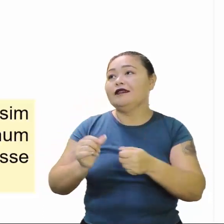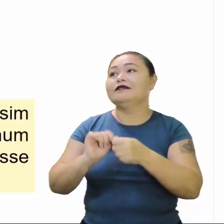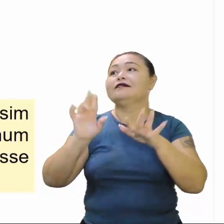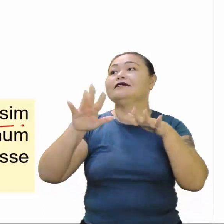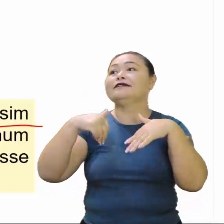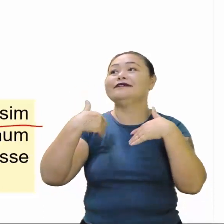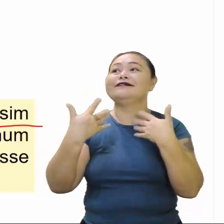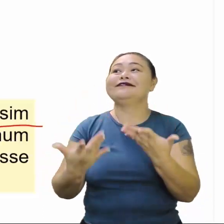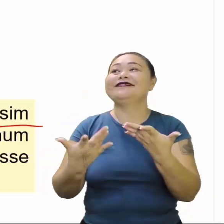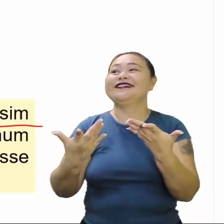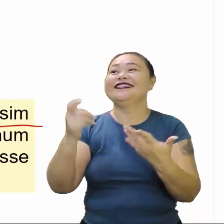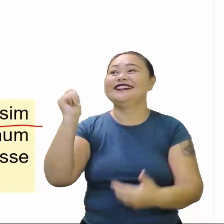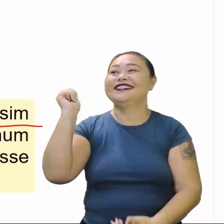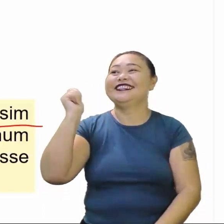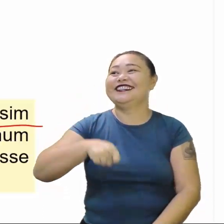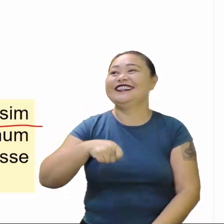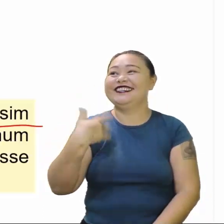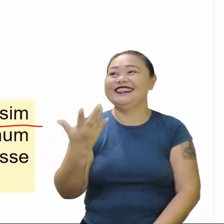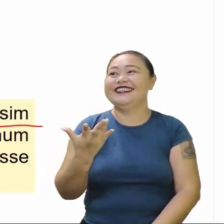Assim, podemos